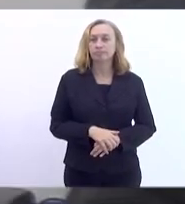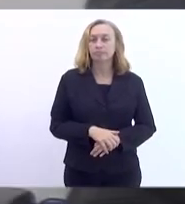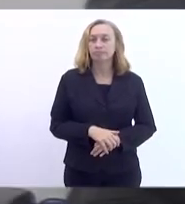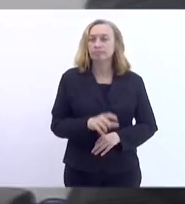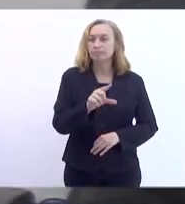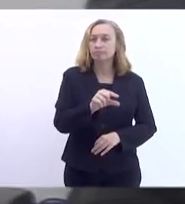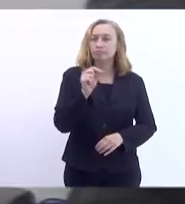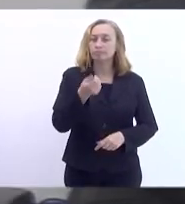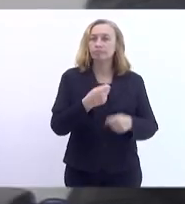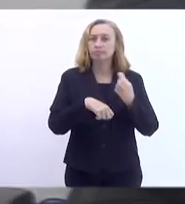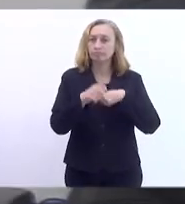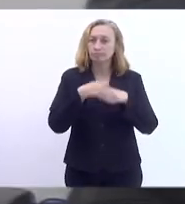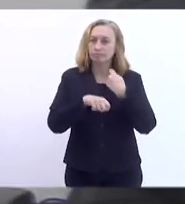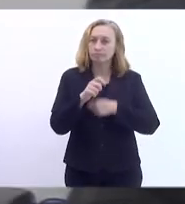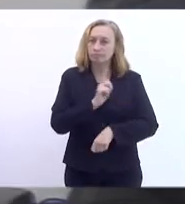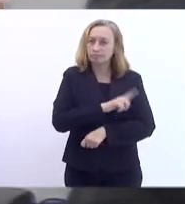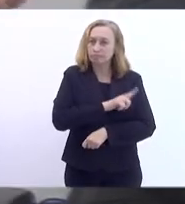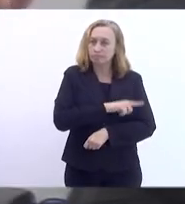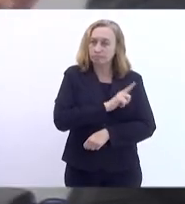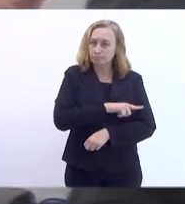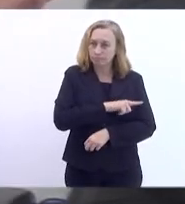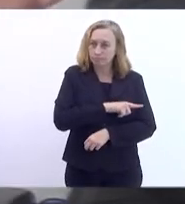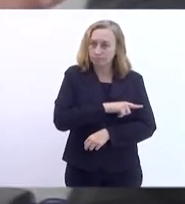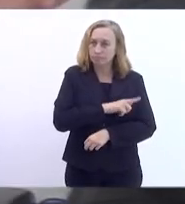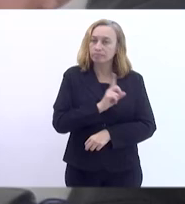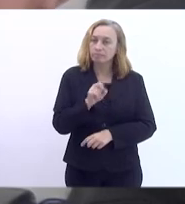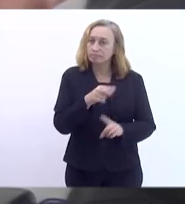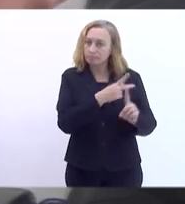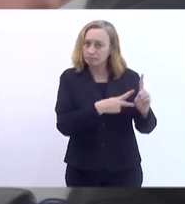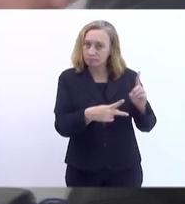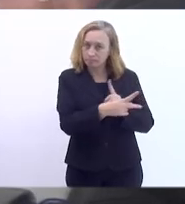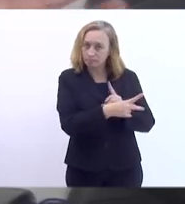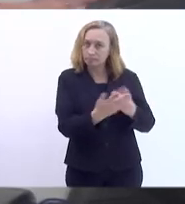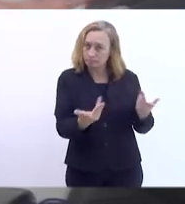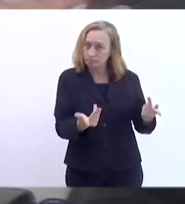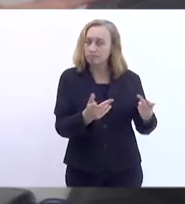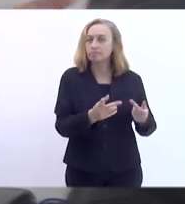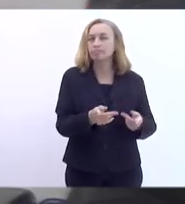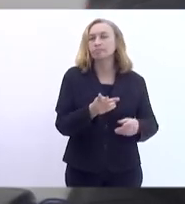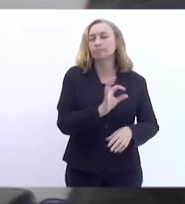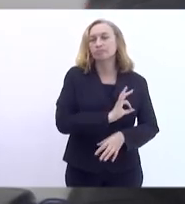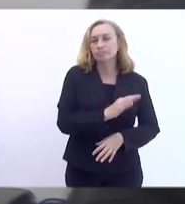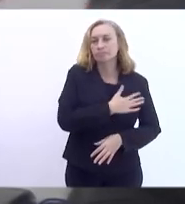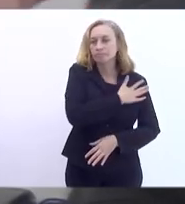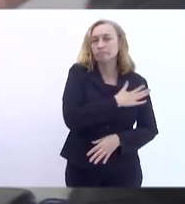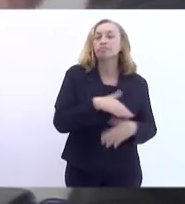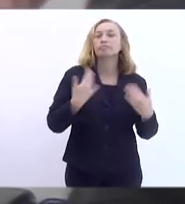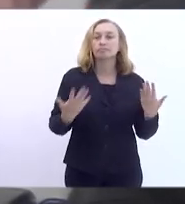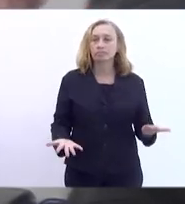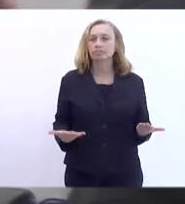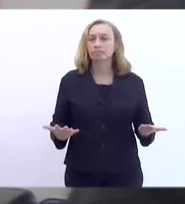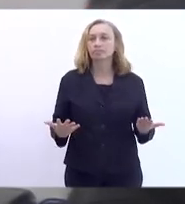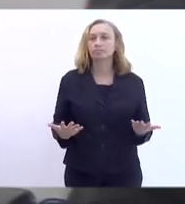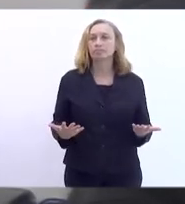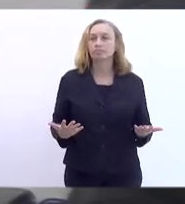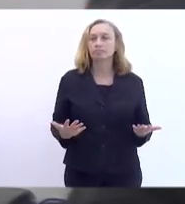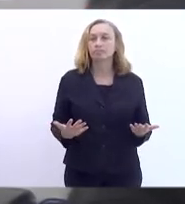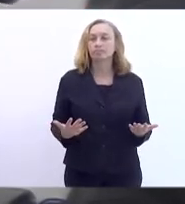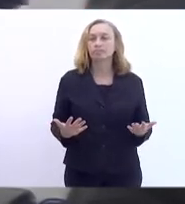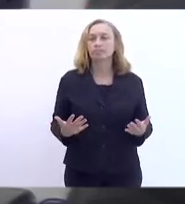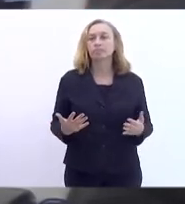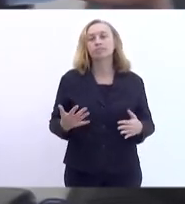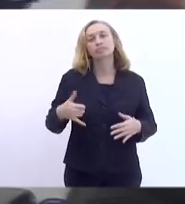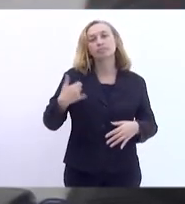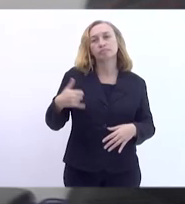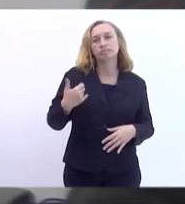decisão administrativa do gestor que tem a ver com a questão previdenciária da Polícia Militar então é a partir de